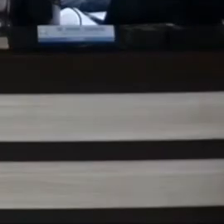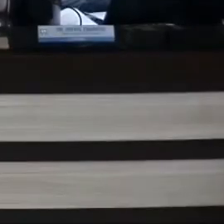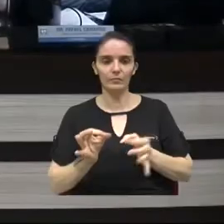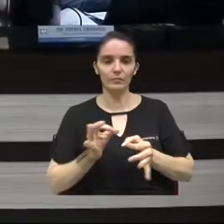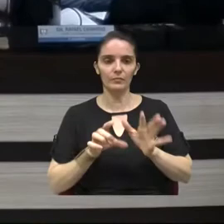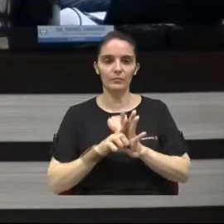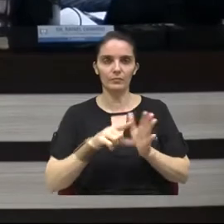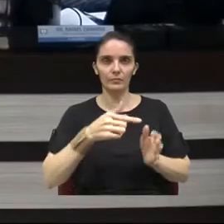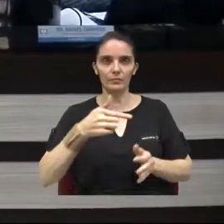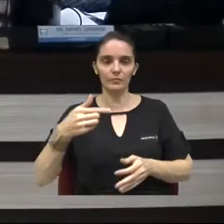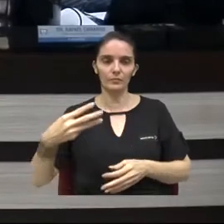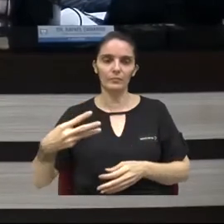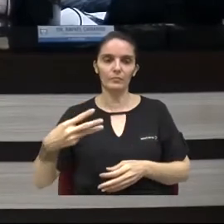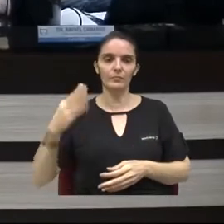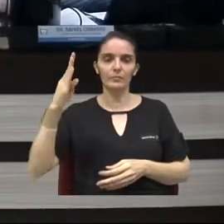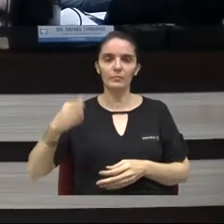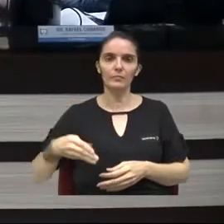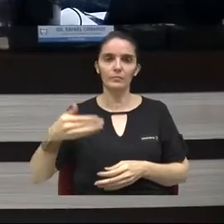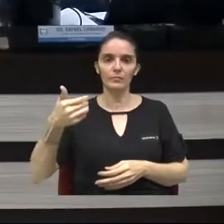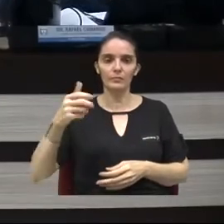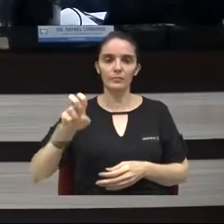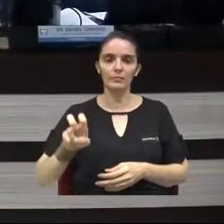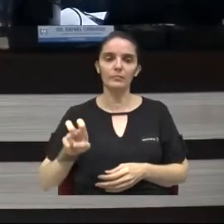projeto de lei